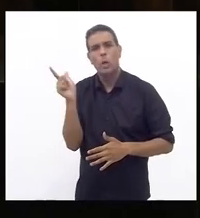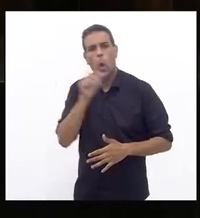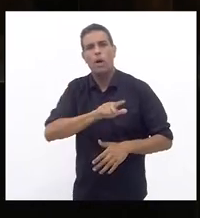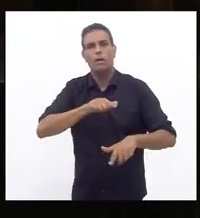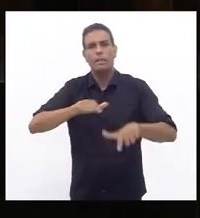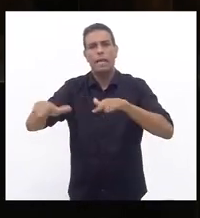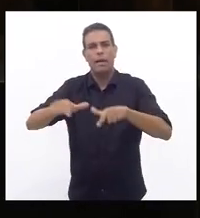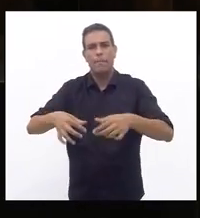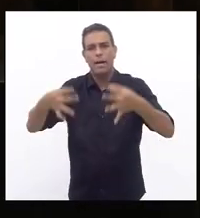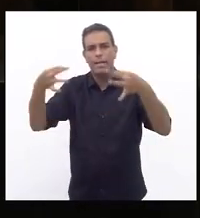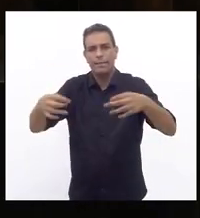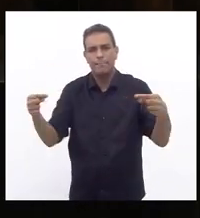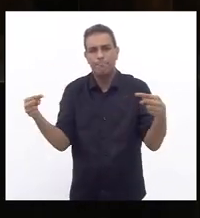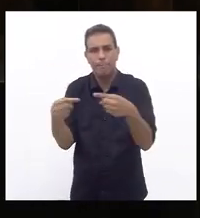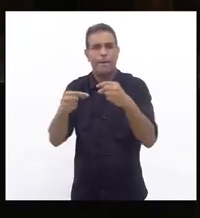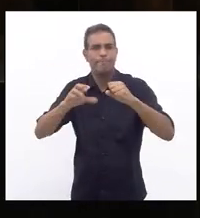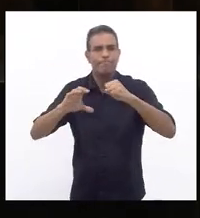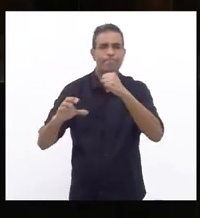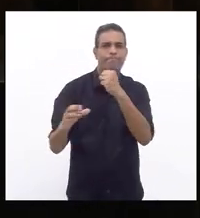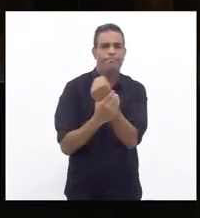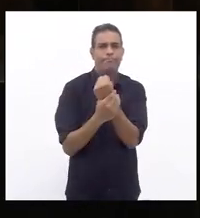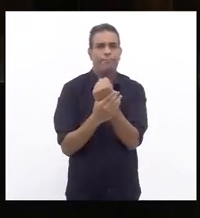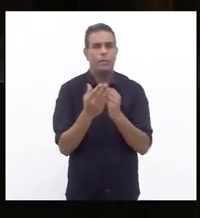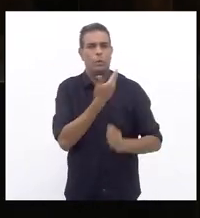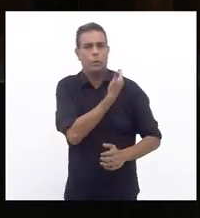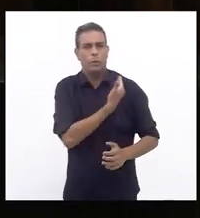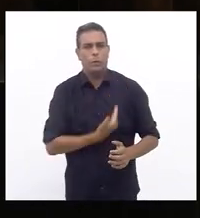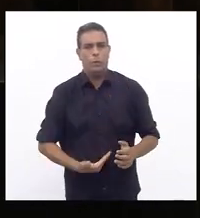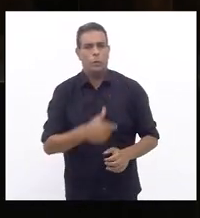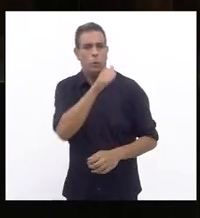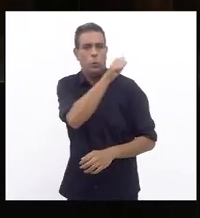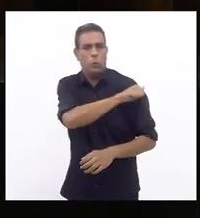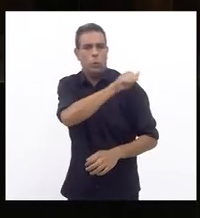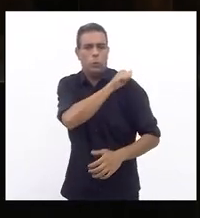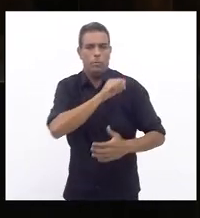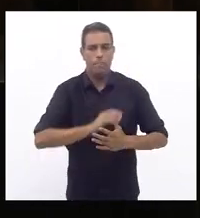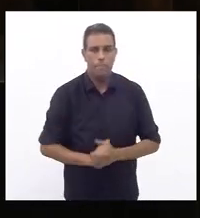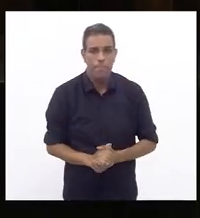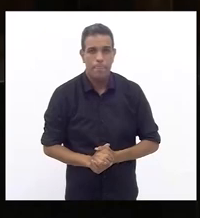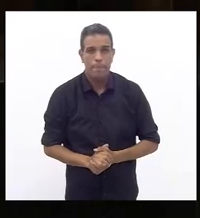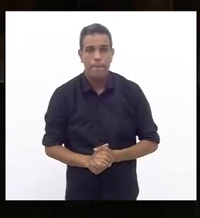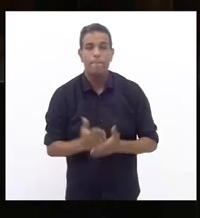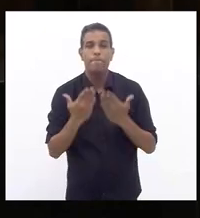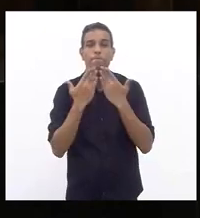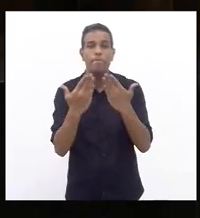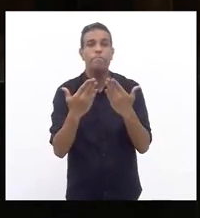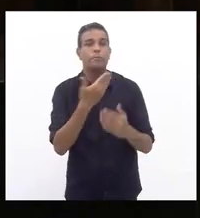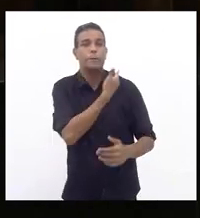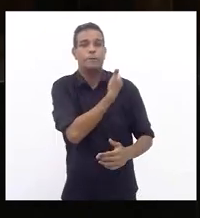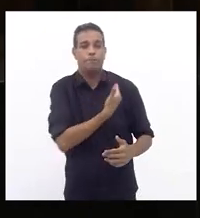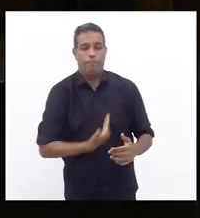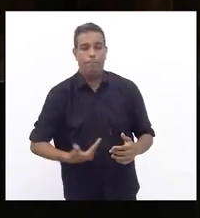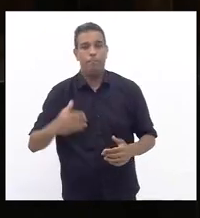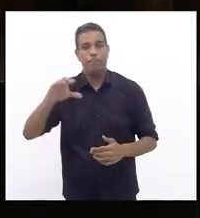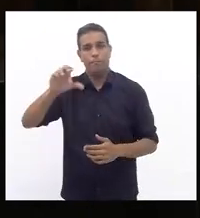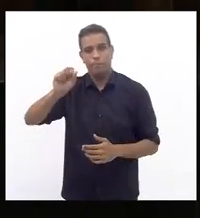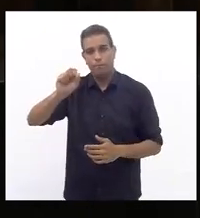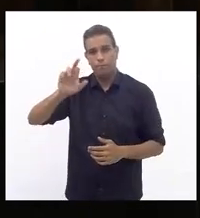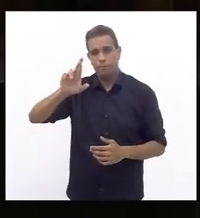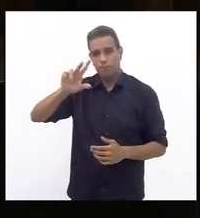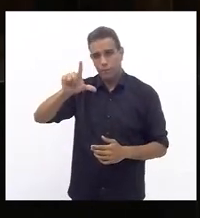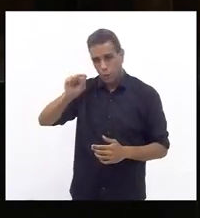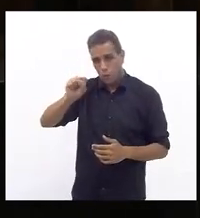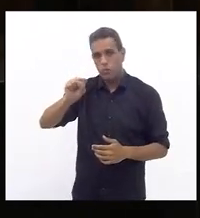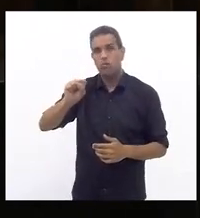emprego de vocês garantido pelo governo do Estado. Peço aqui também ao governador Cláudio Castro, já que a